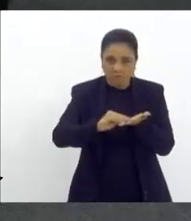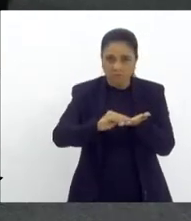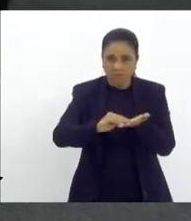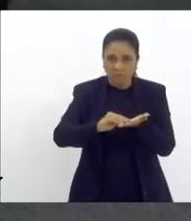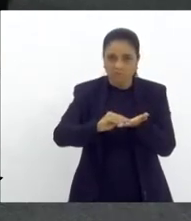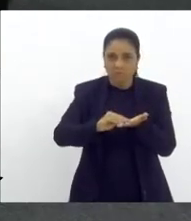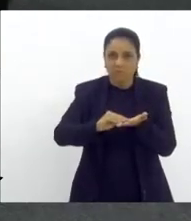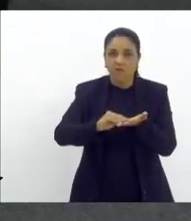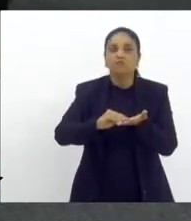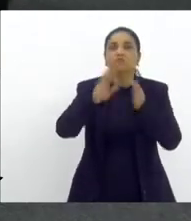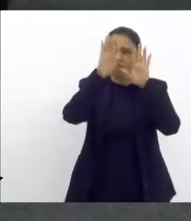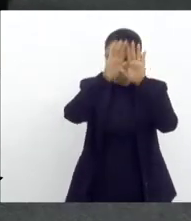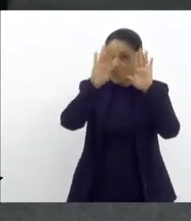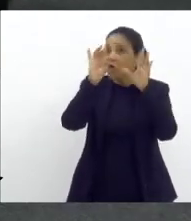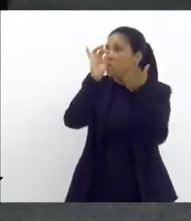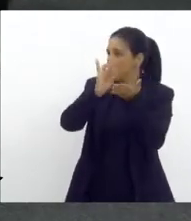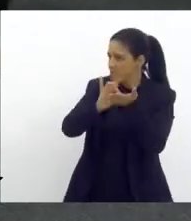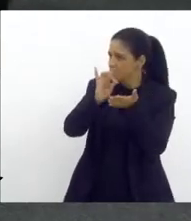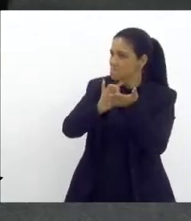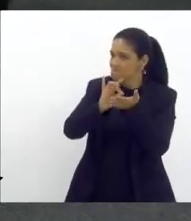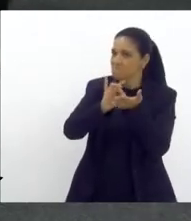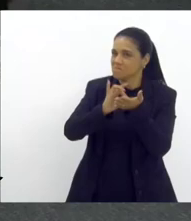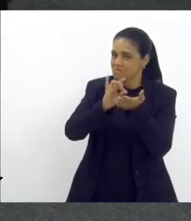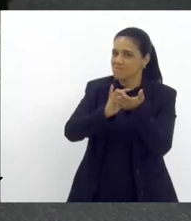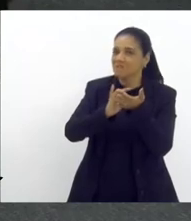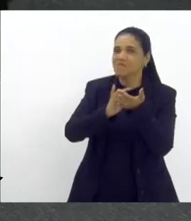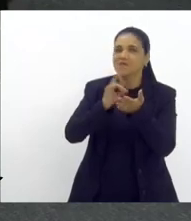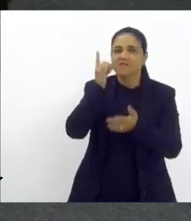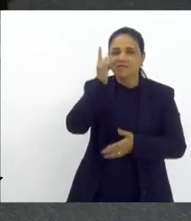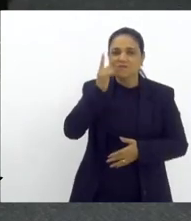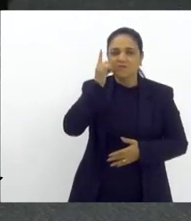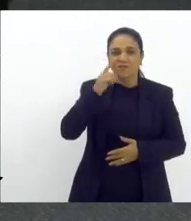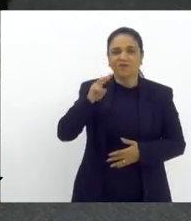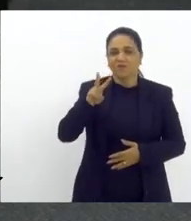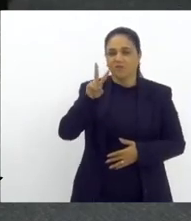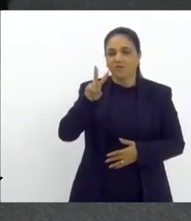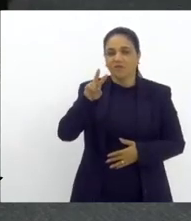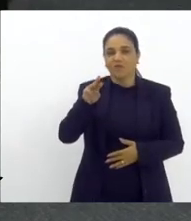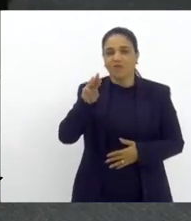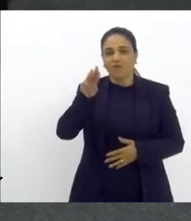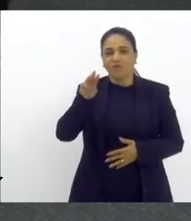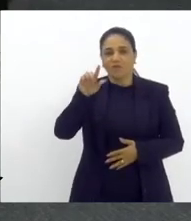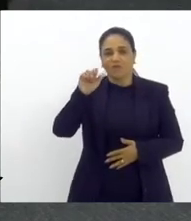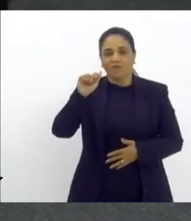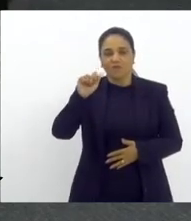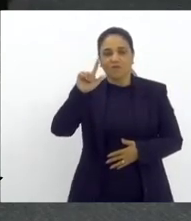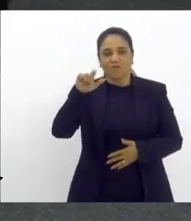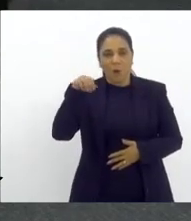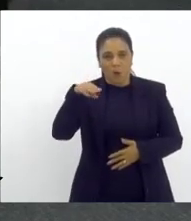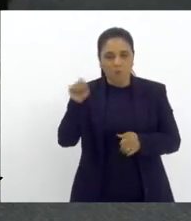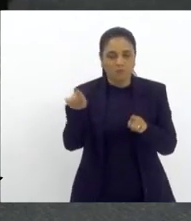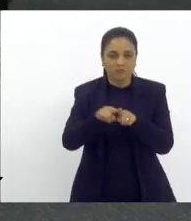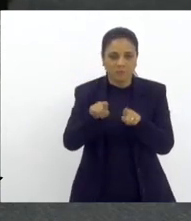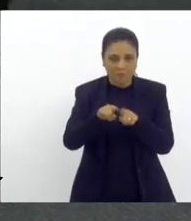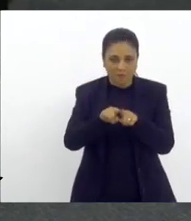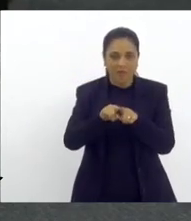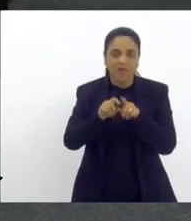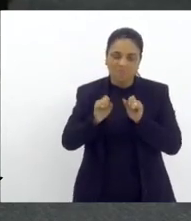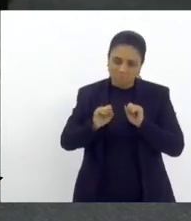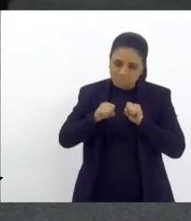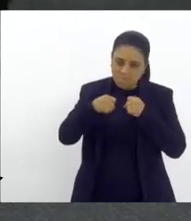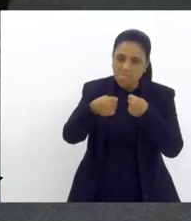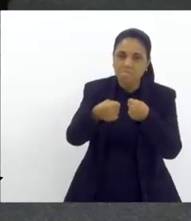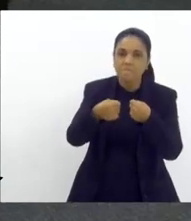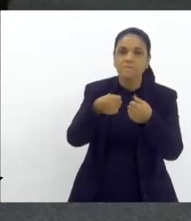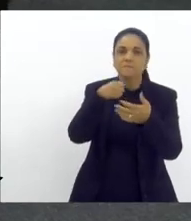no céu mesmo Deputado Valdo Ceasa que também milita nesse combate é na preocupação de